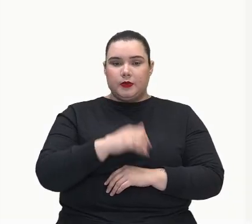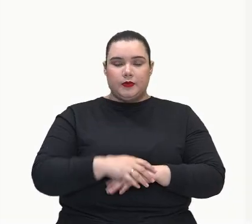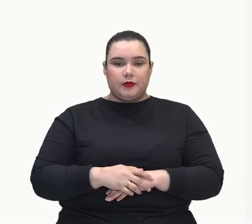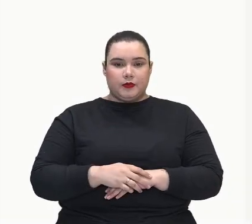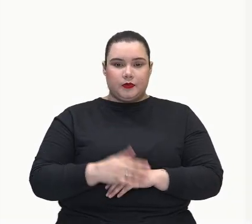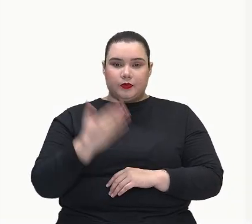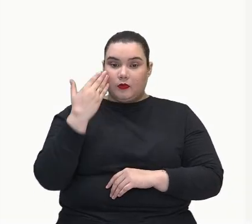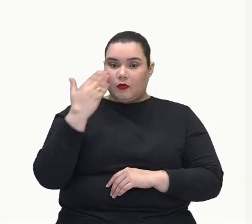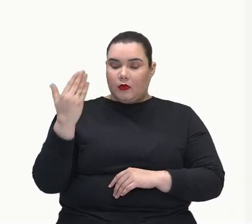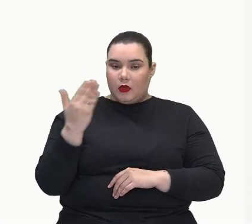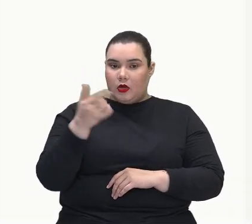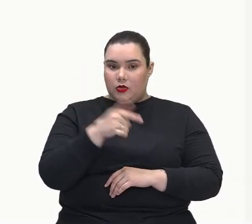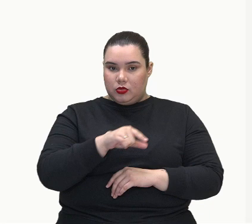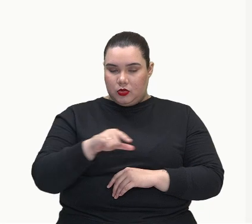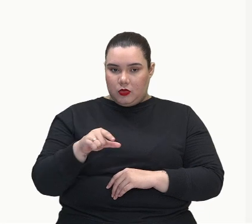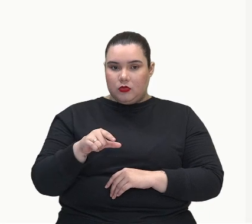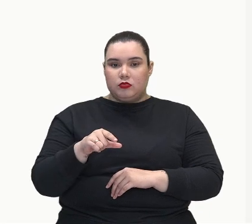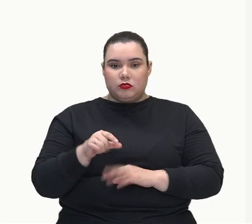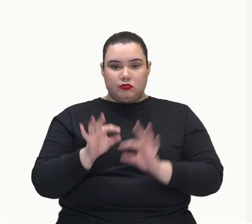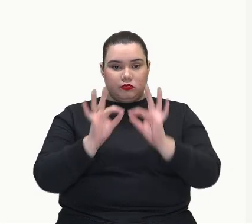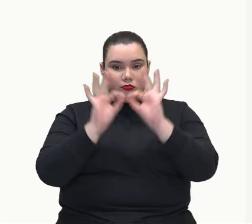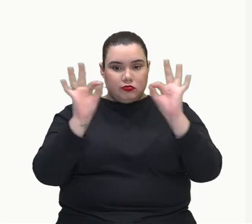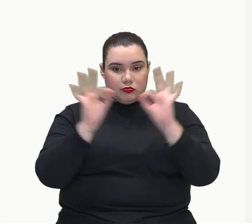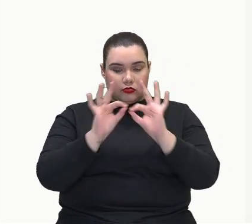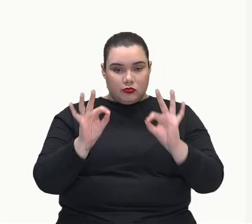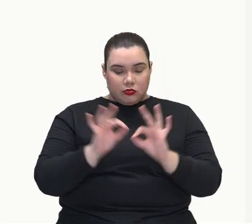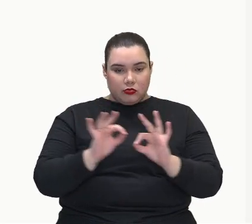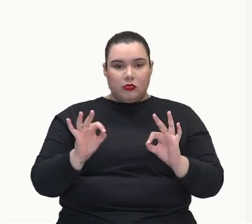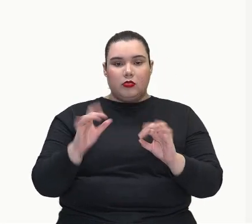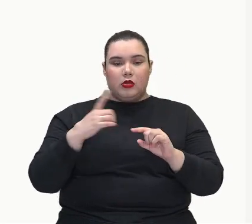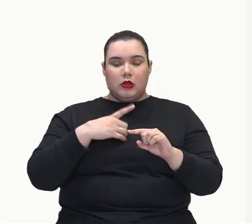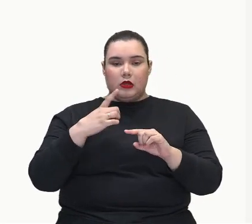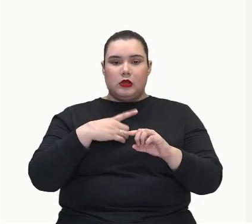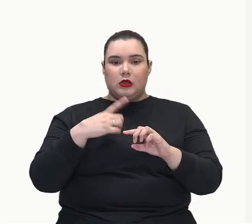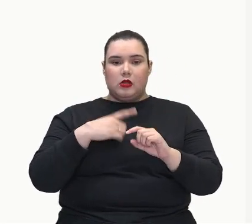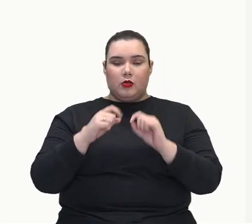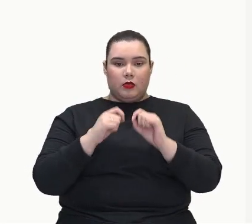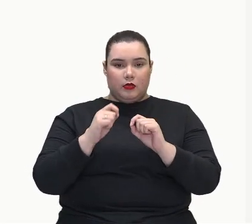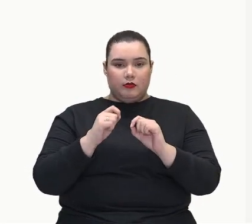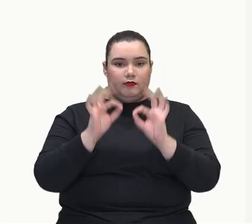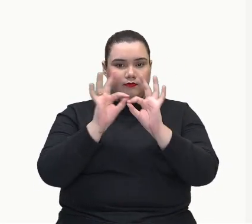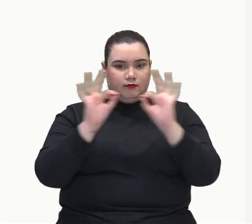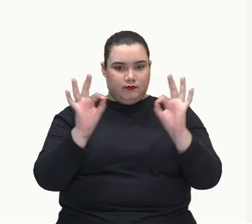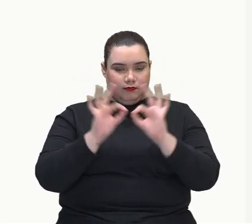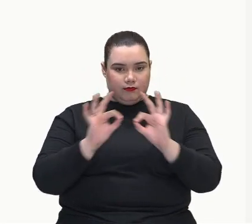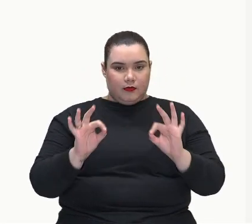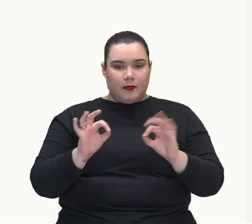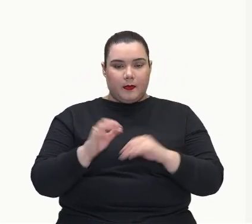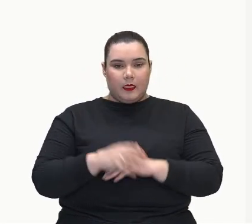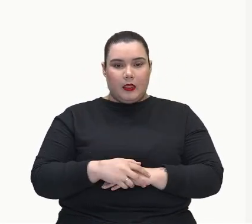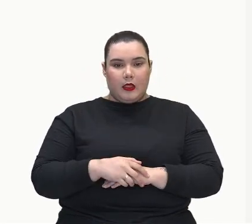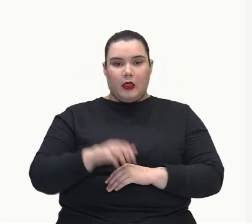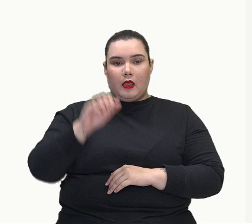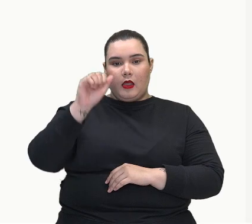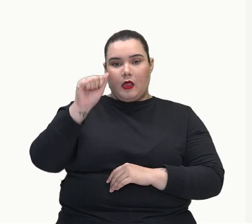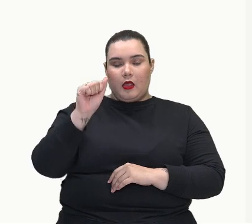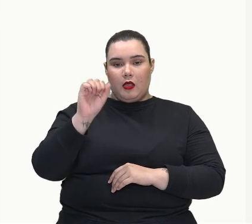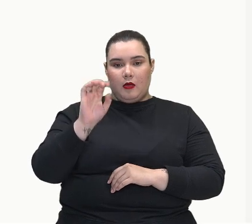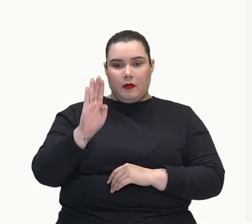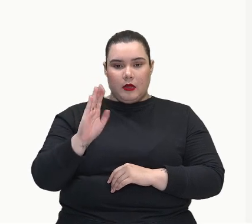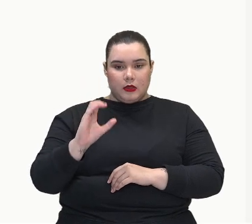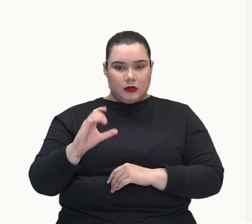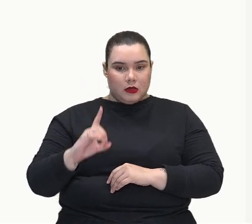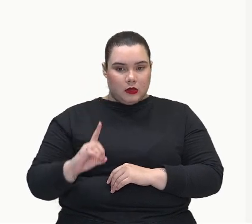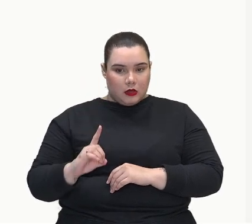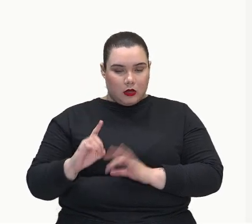aqui novamente retas paralelas cortadas por duas transversais. Temos as retas A, B, C e